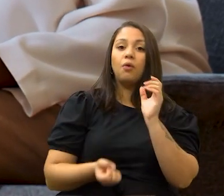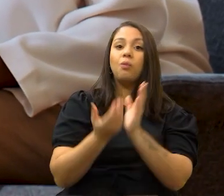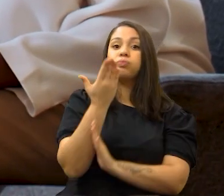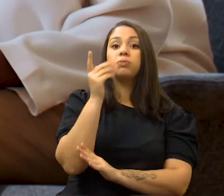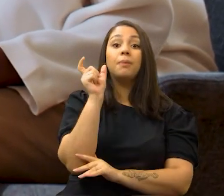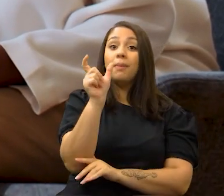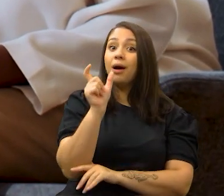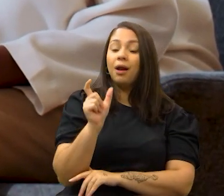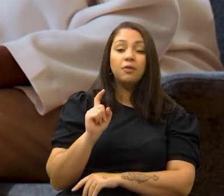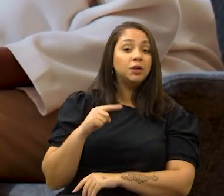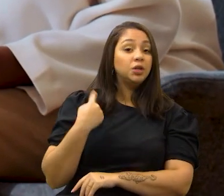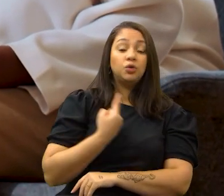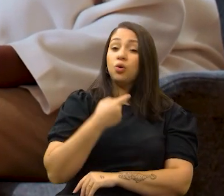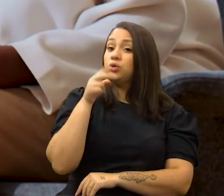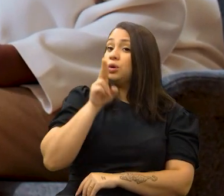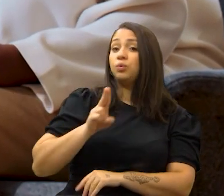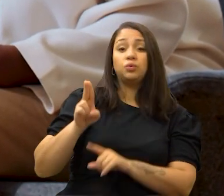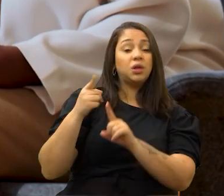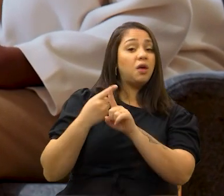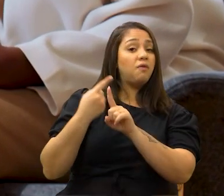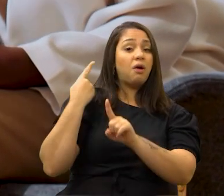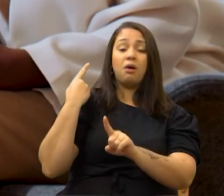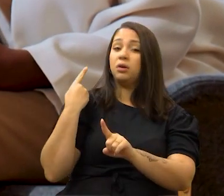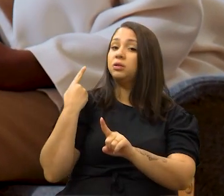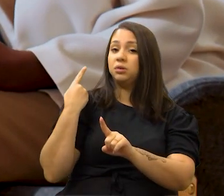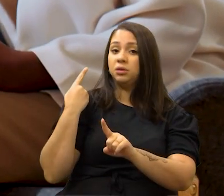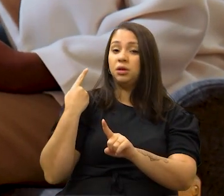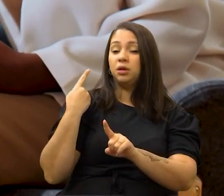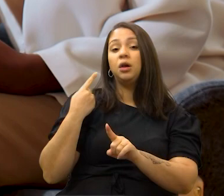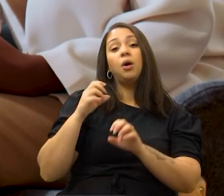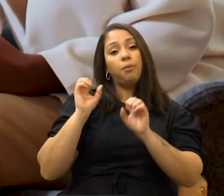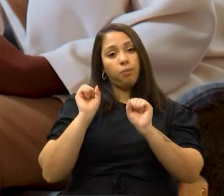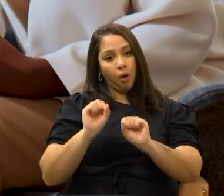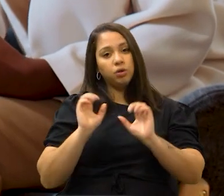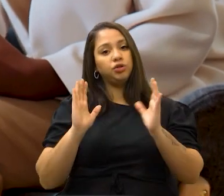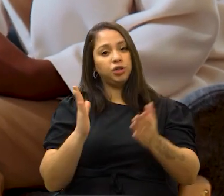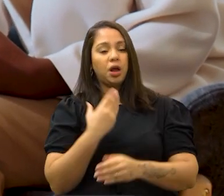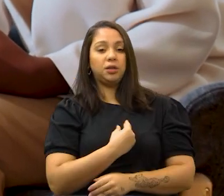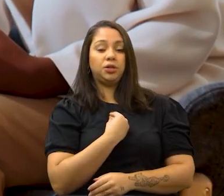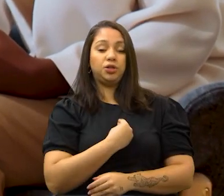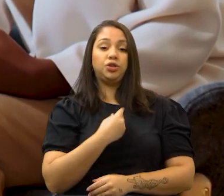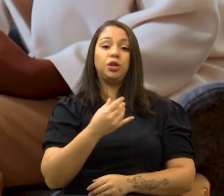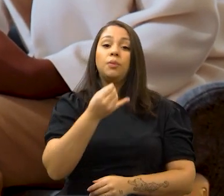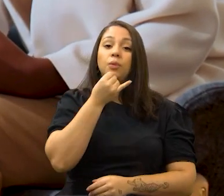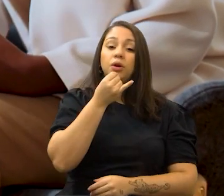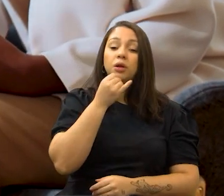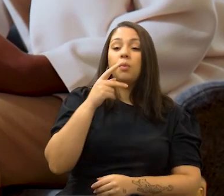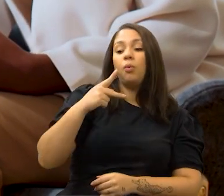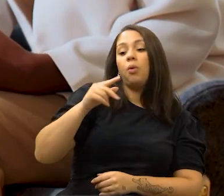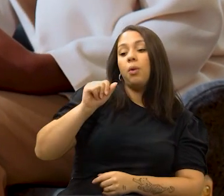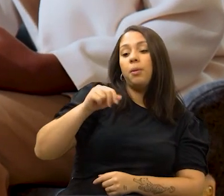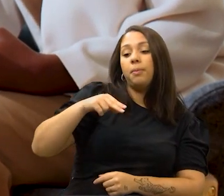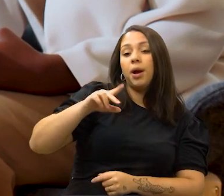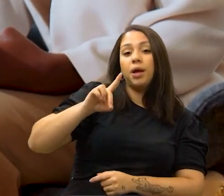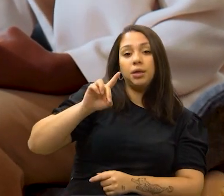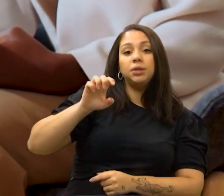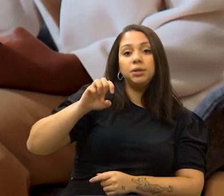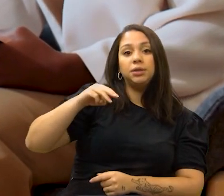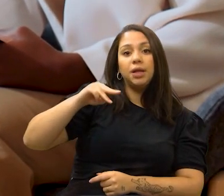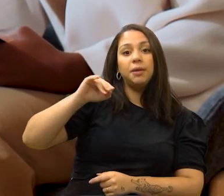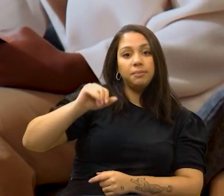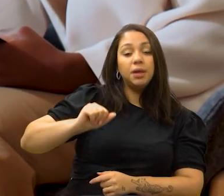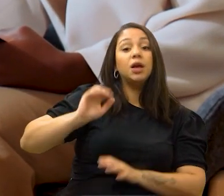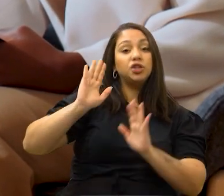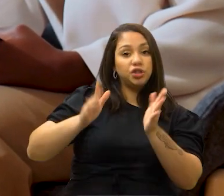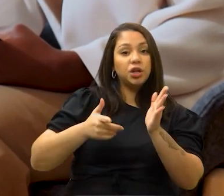apareceram palavras que nós não estávamos usando antes. Até podia existir já, por exemplo, pandemia já